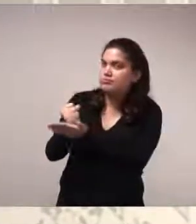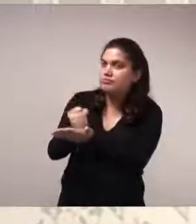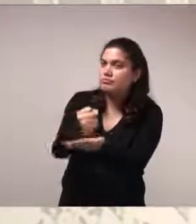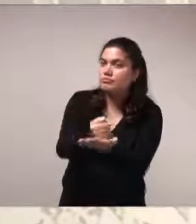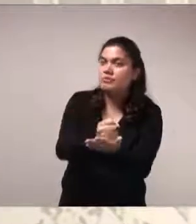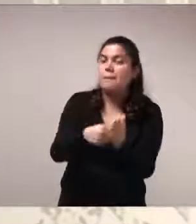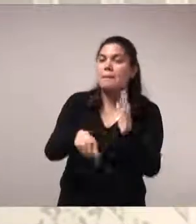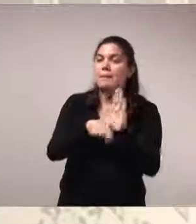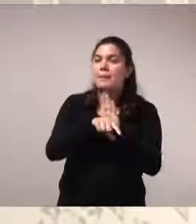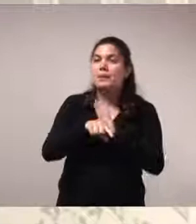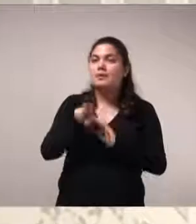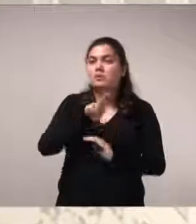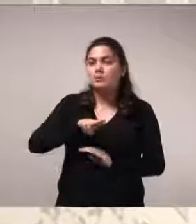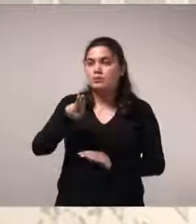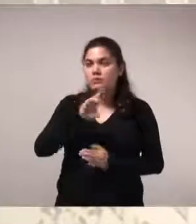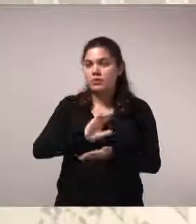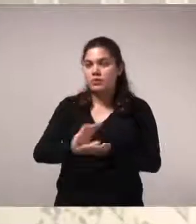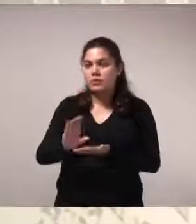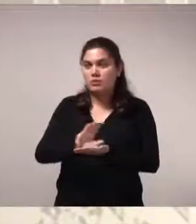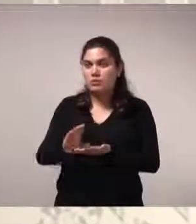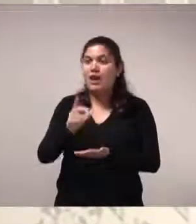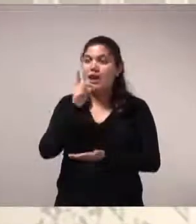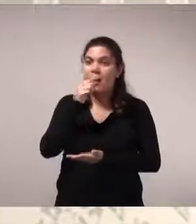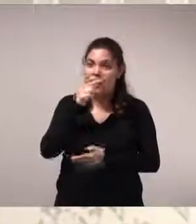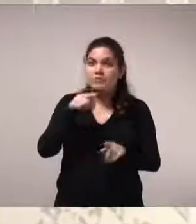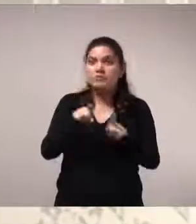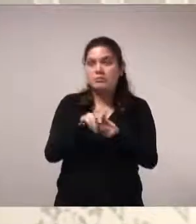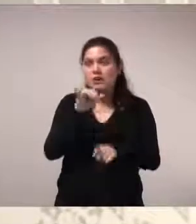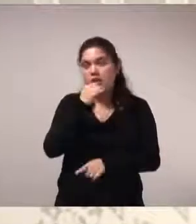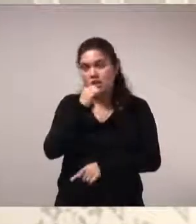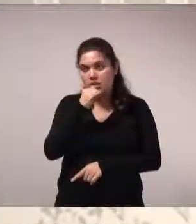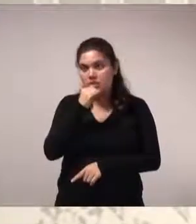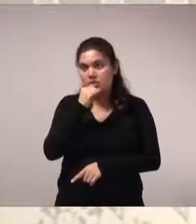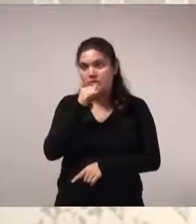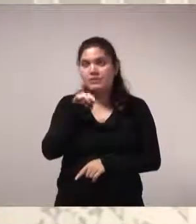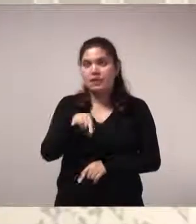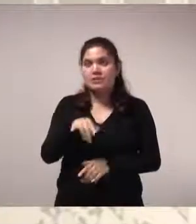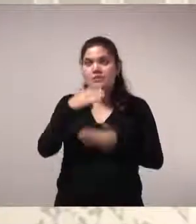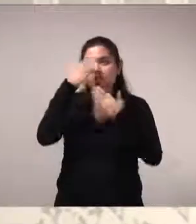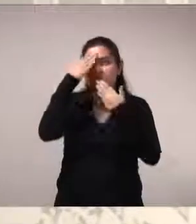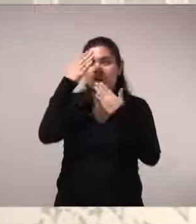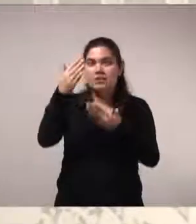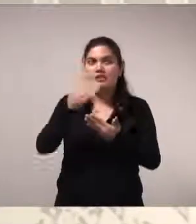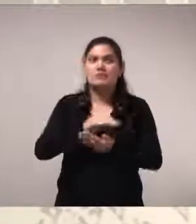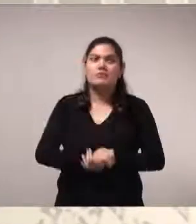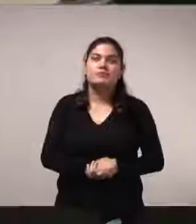são utilizados, inclusive água e energia elétrica. Era isso. Obrigado, pessoal.